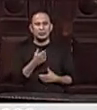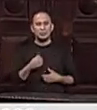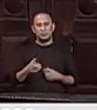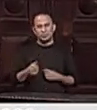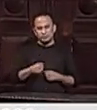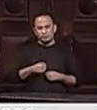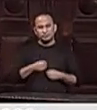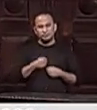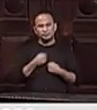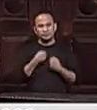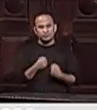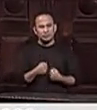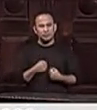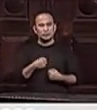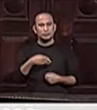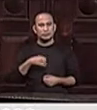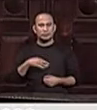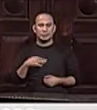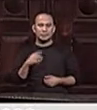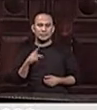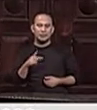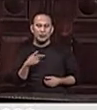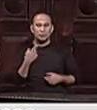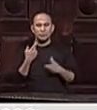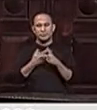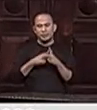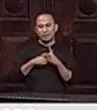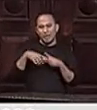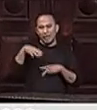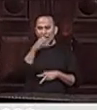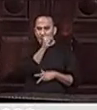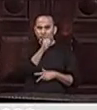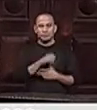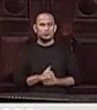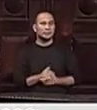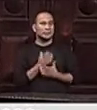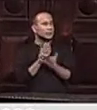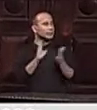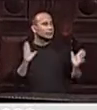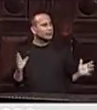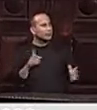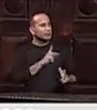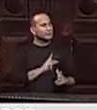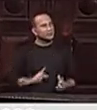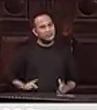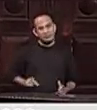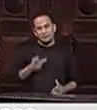enérgica para que possa corrigir isso o mais rápido possível. E, ao encerrar, senhor presidente,